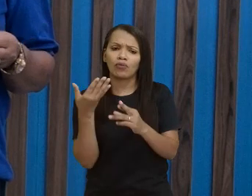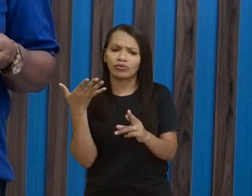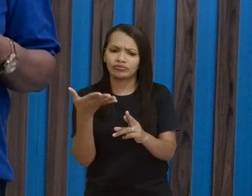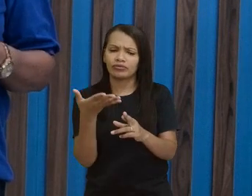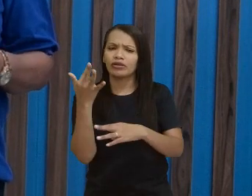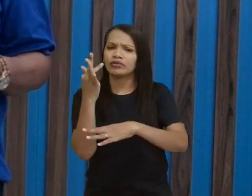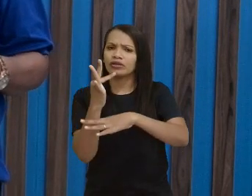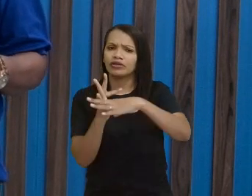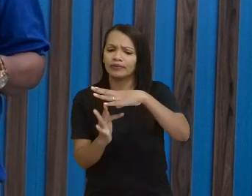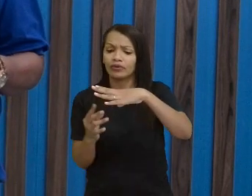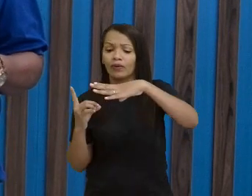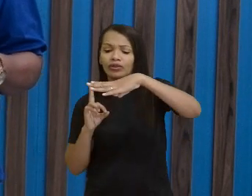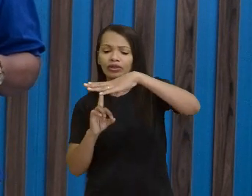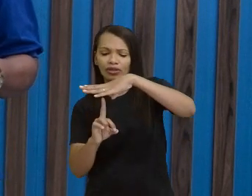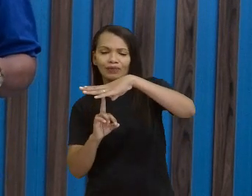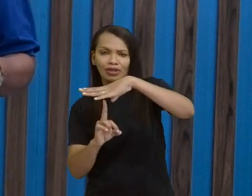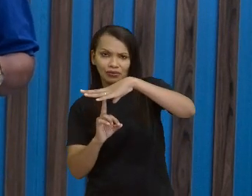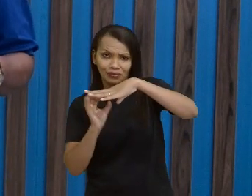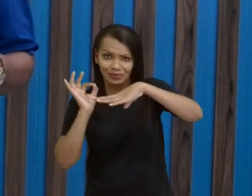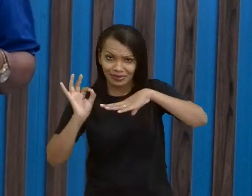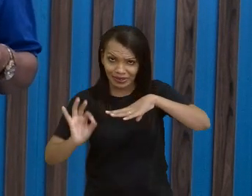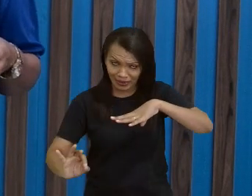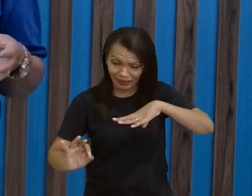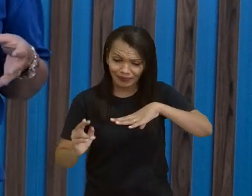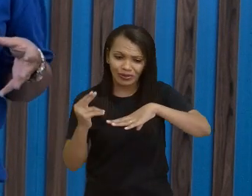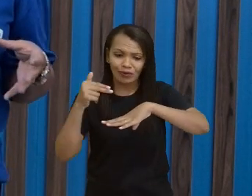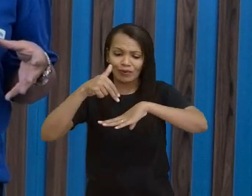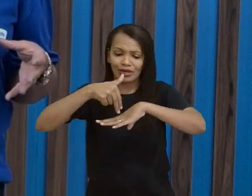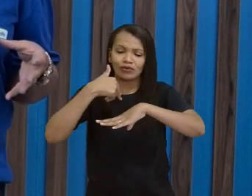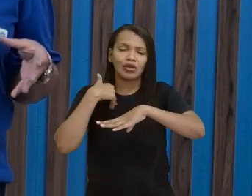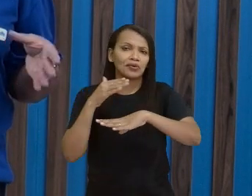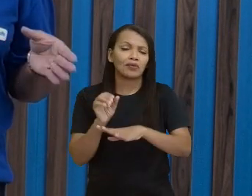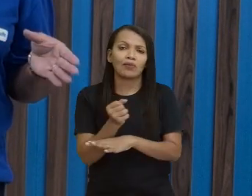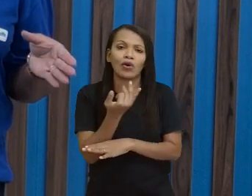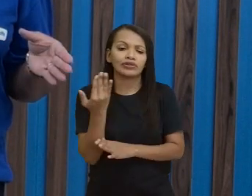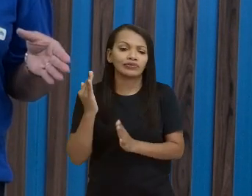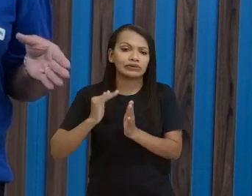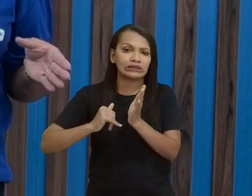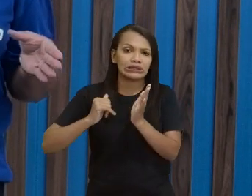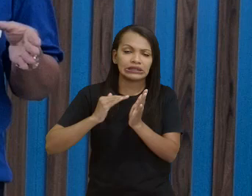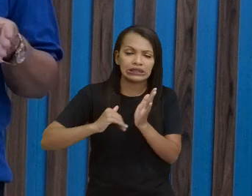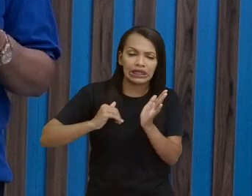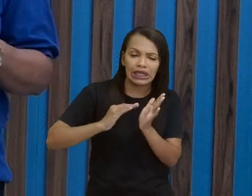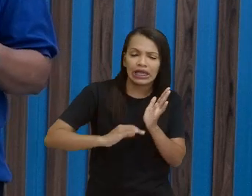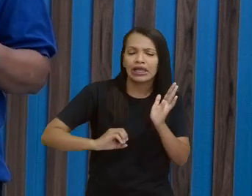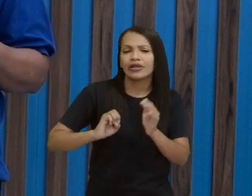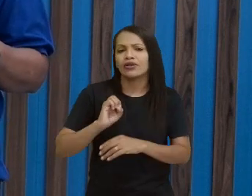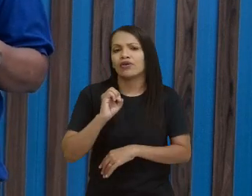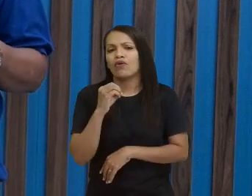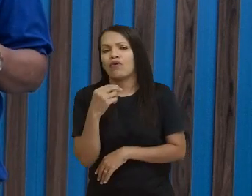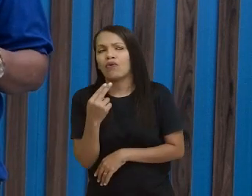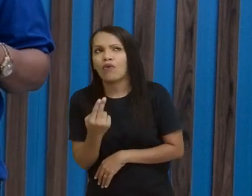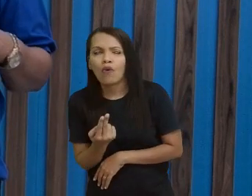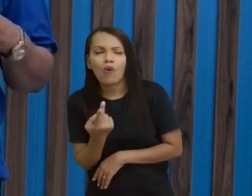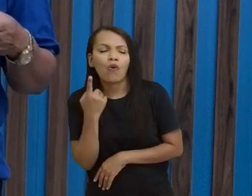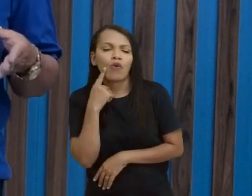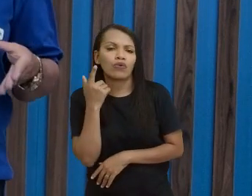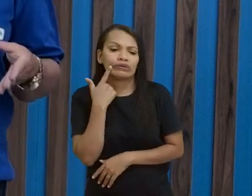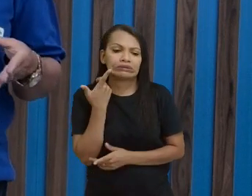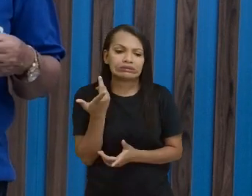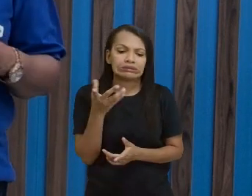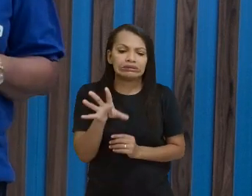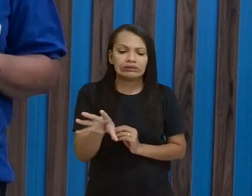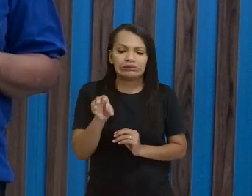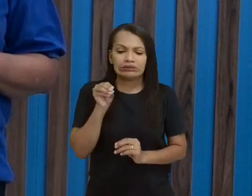no denominador, tá? E a parte que eu estou separando, o que eu estou